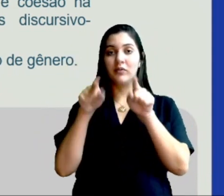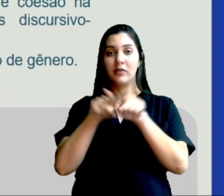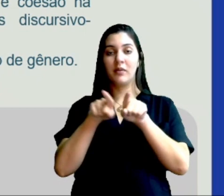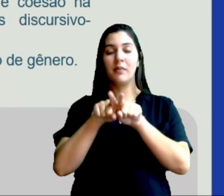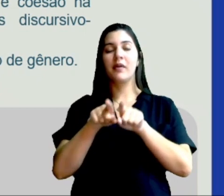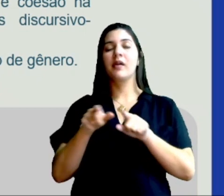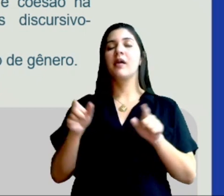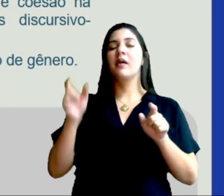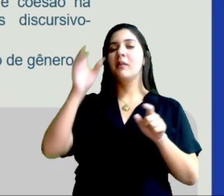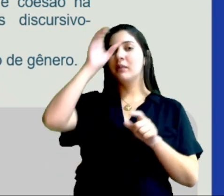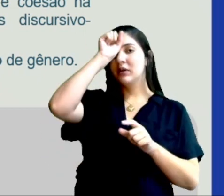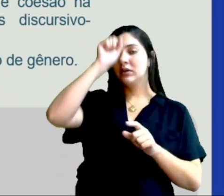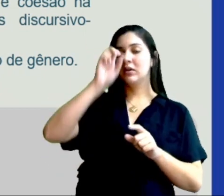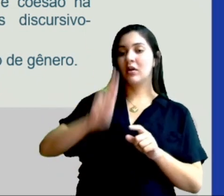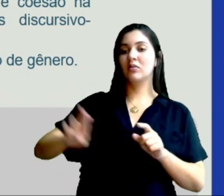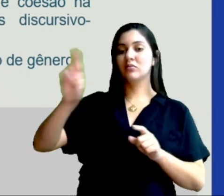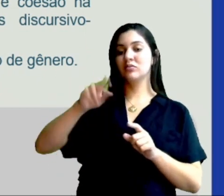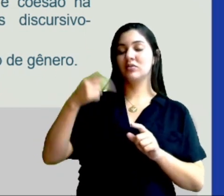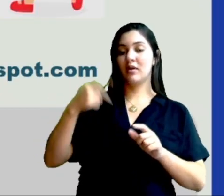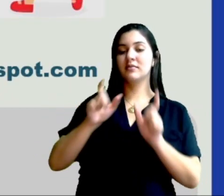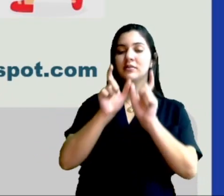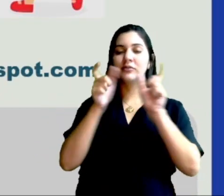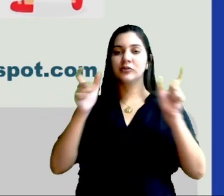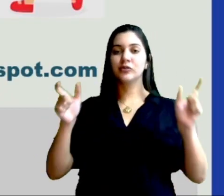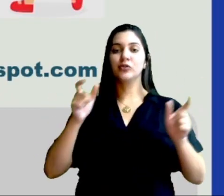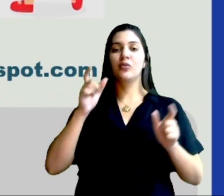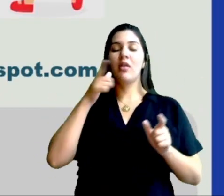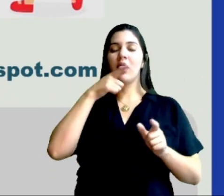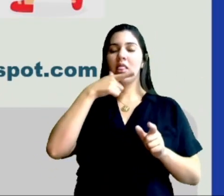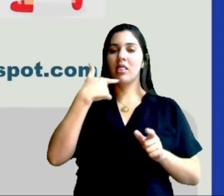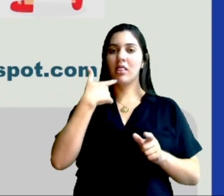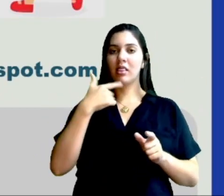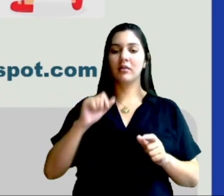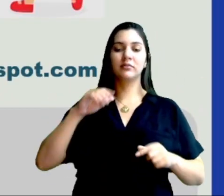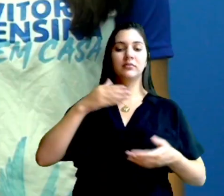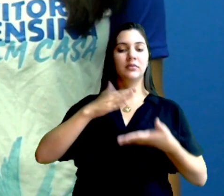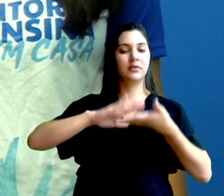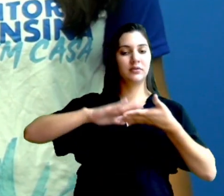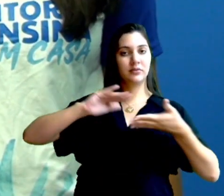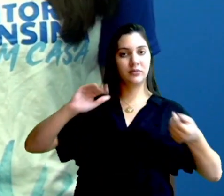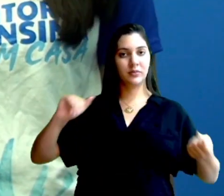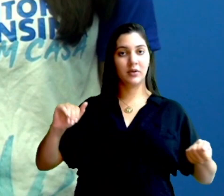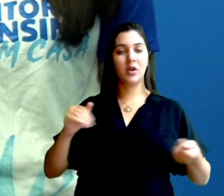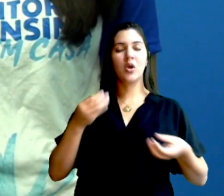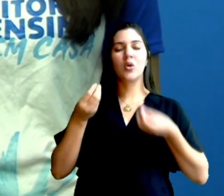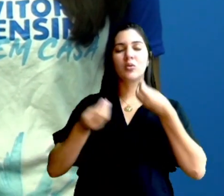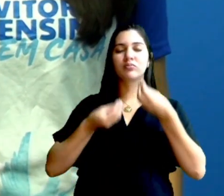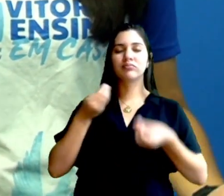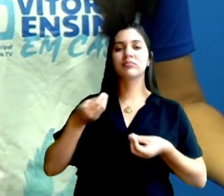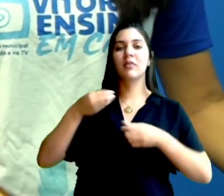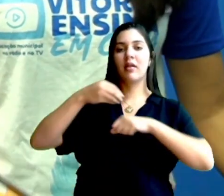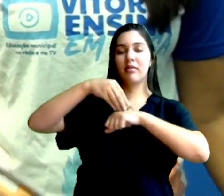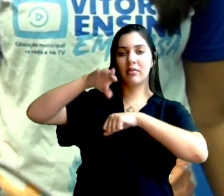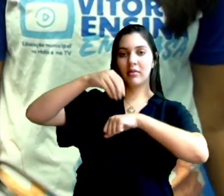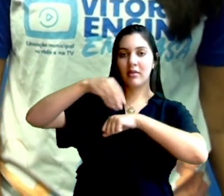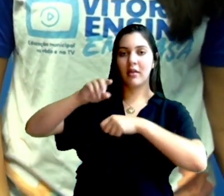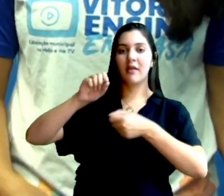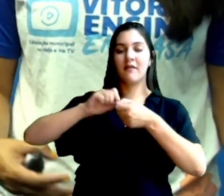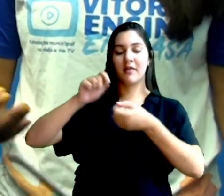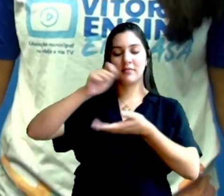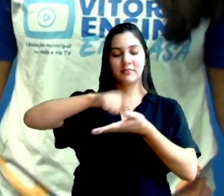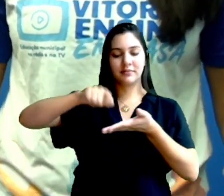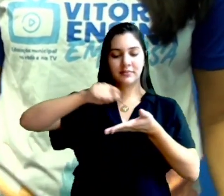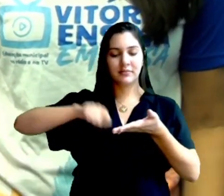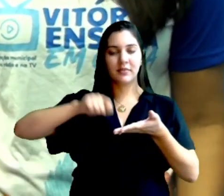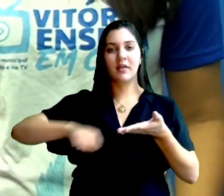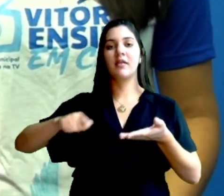a utilizar essas estruturas em língua espanhola. E como sempre, a nossa dica: façam as suas